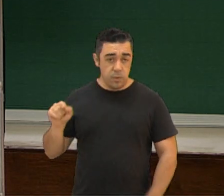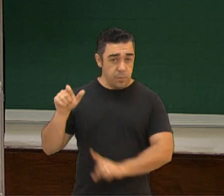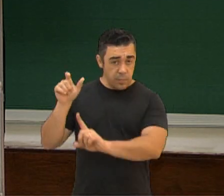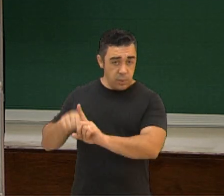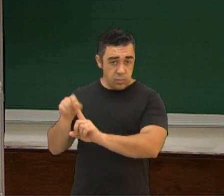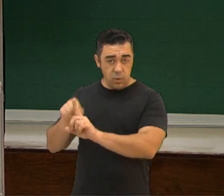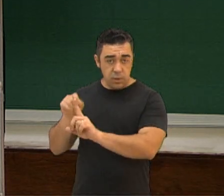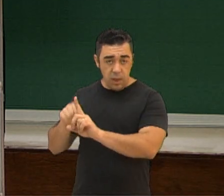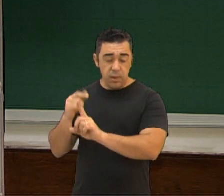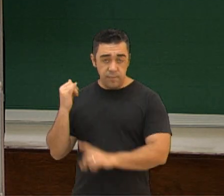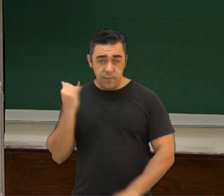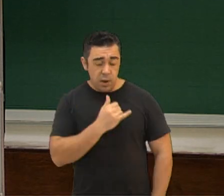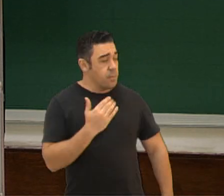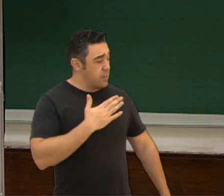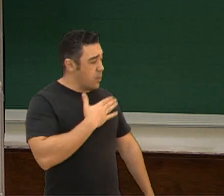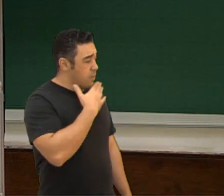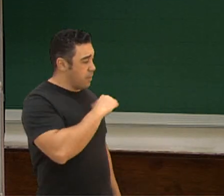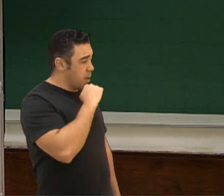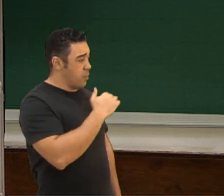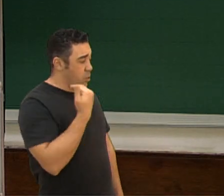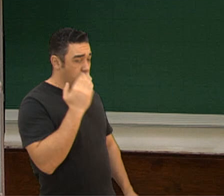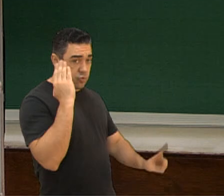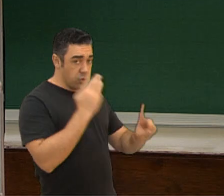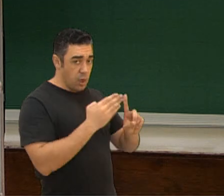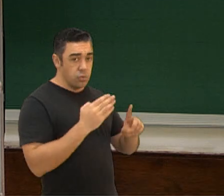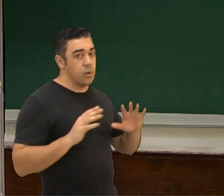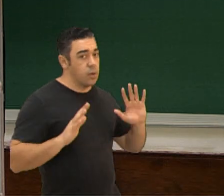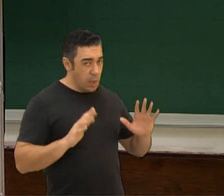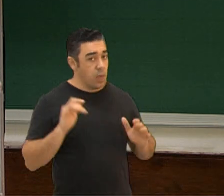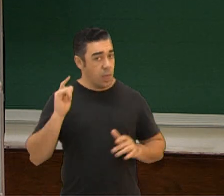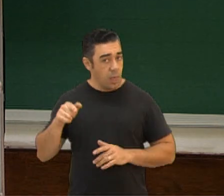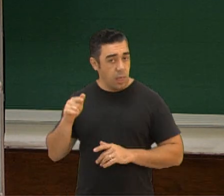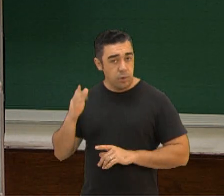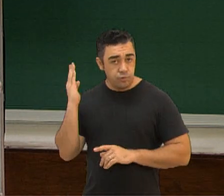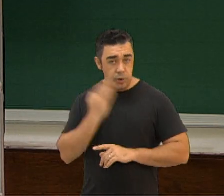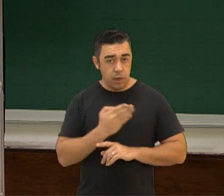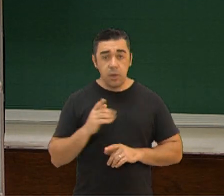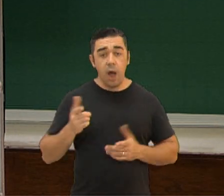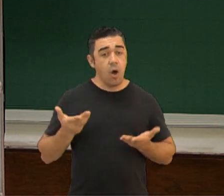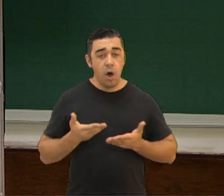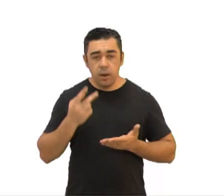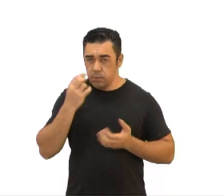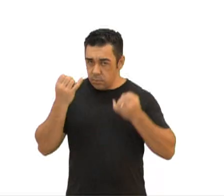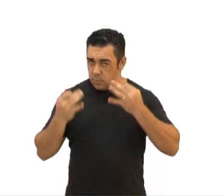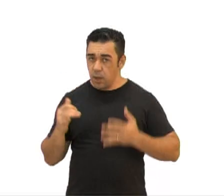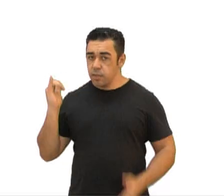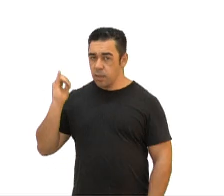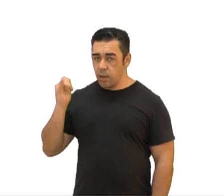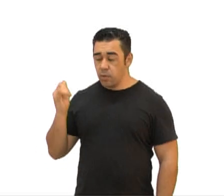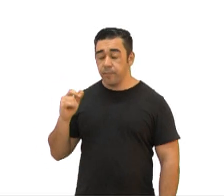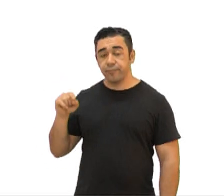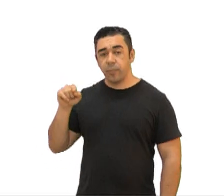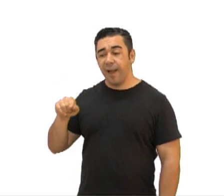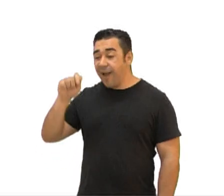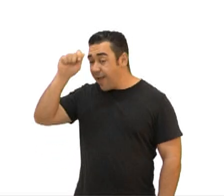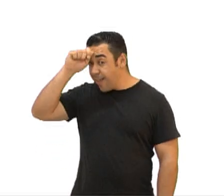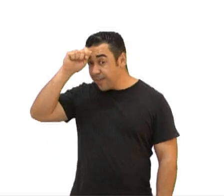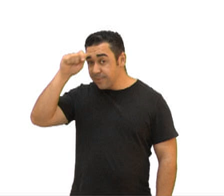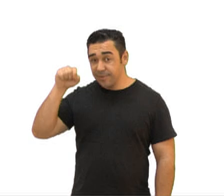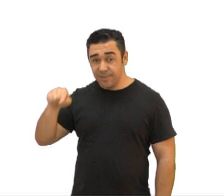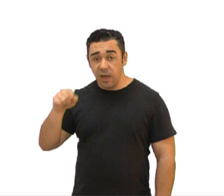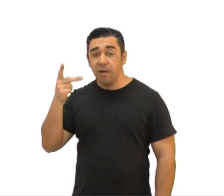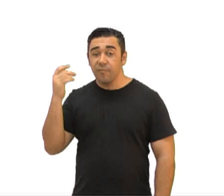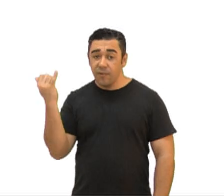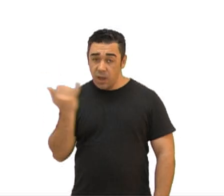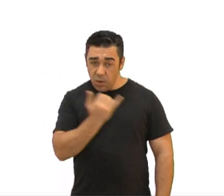frase a gente tem um discurso direto, é ele contando, é a fala direta do personagem. Agora, aqui, Aladim disse ao mercador que seu